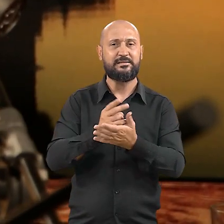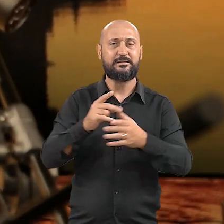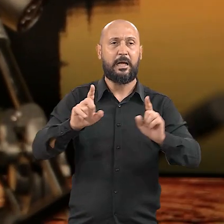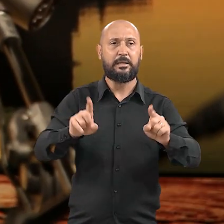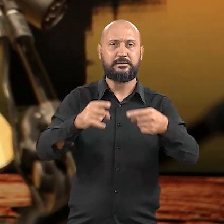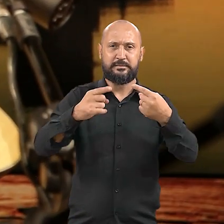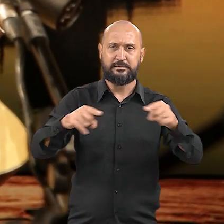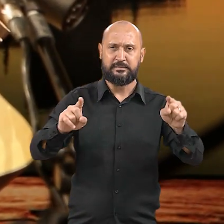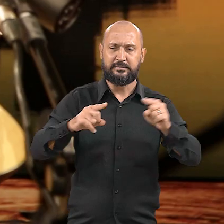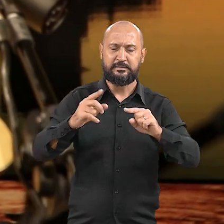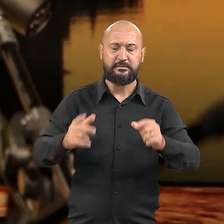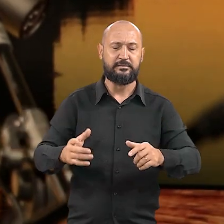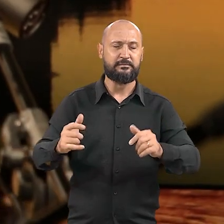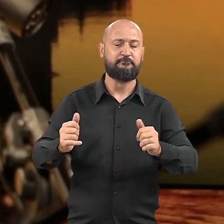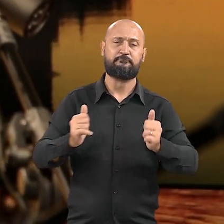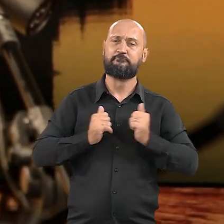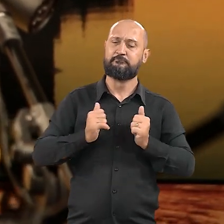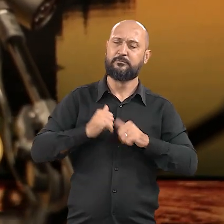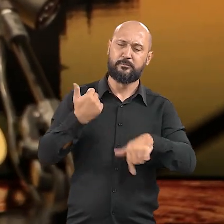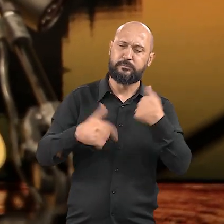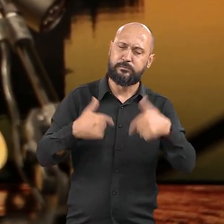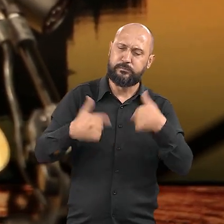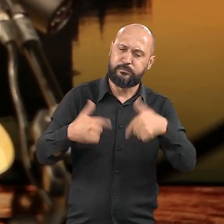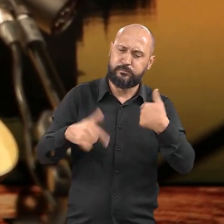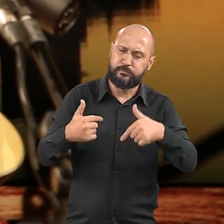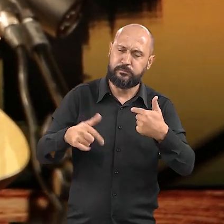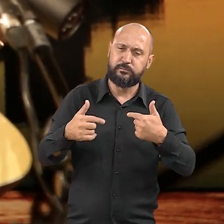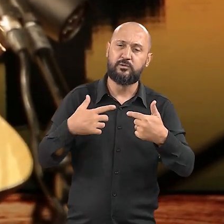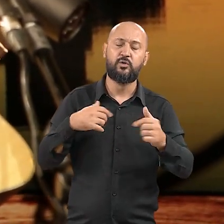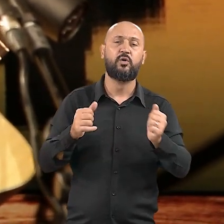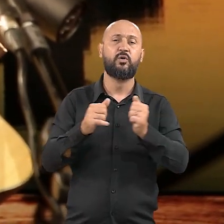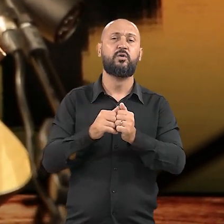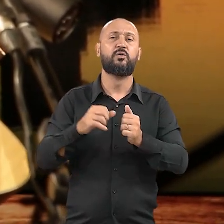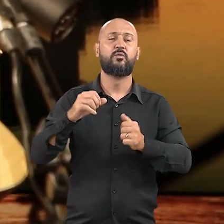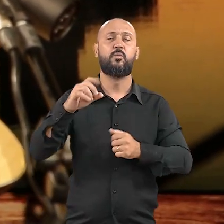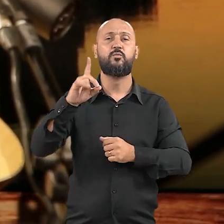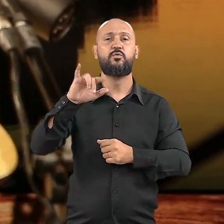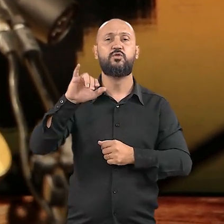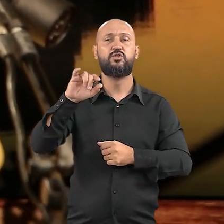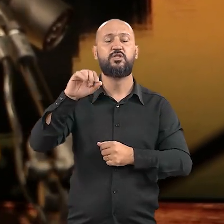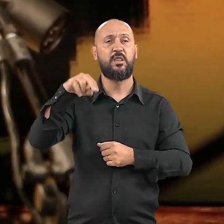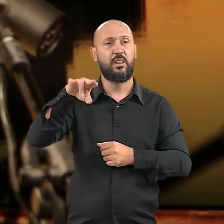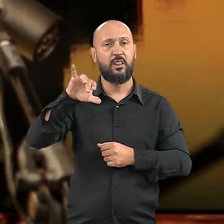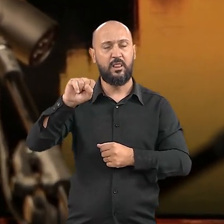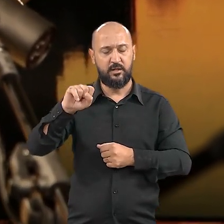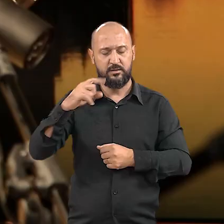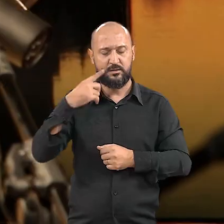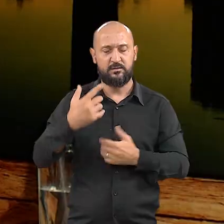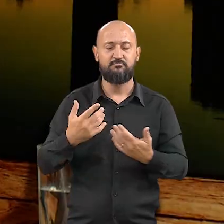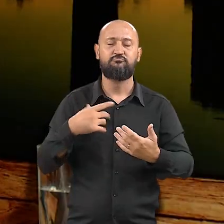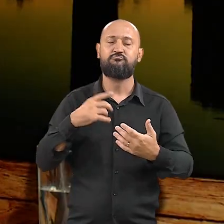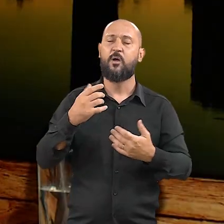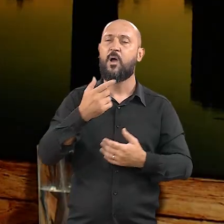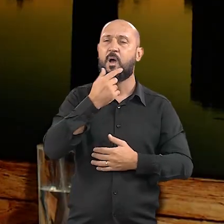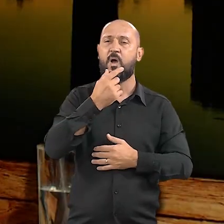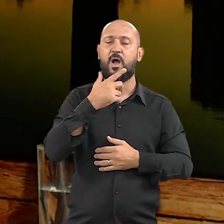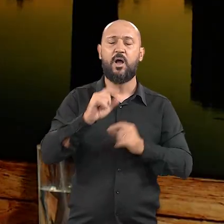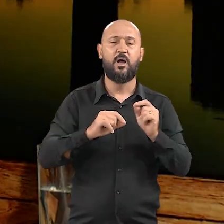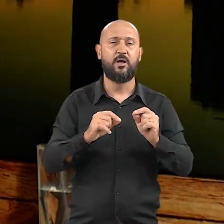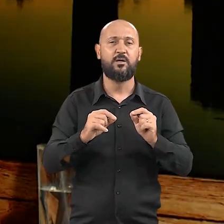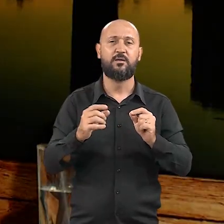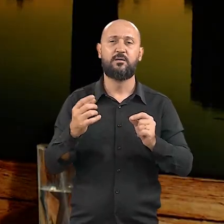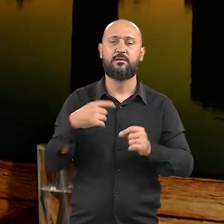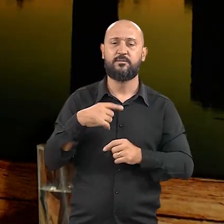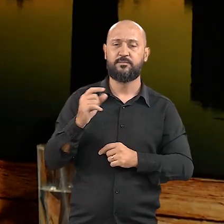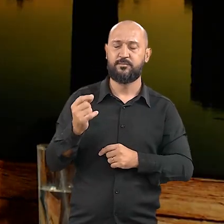esses maestros abnegados que trabalhavam muito, né? Como foi com o maestro Diniz anteriormente, que é um cara também que